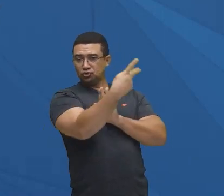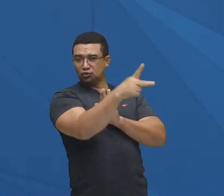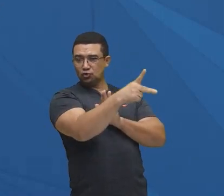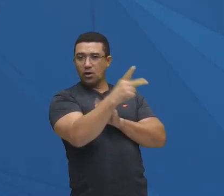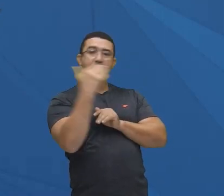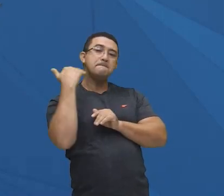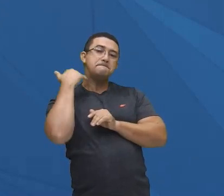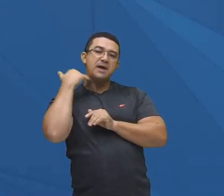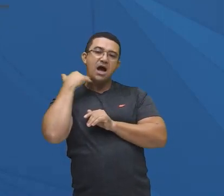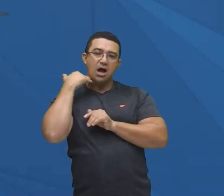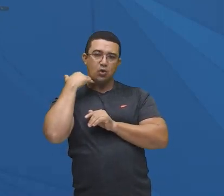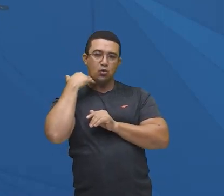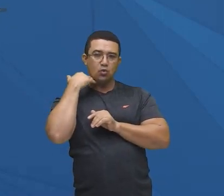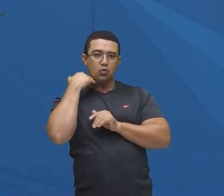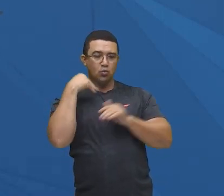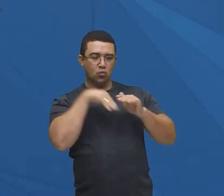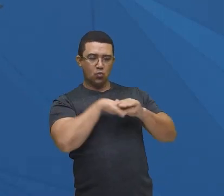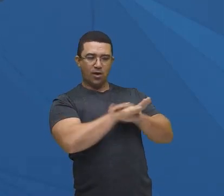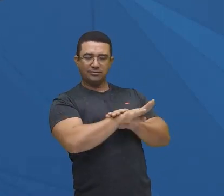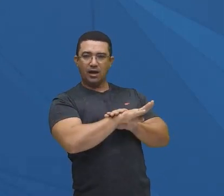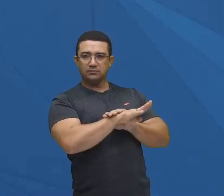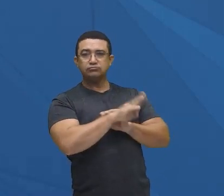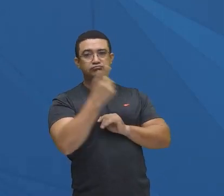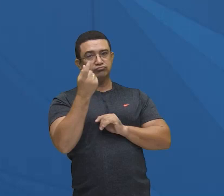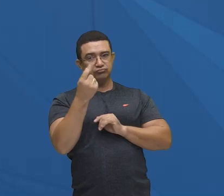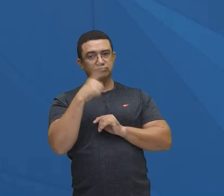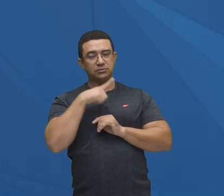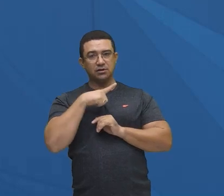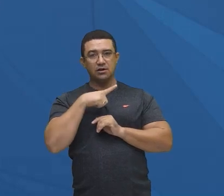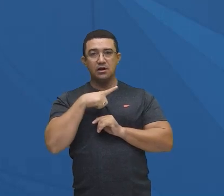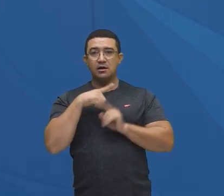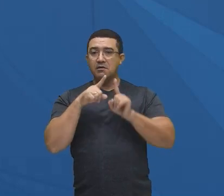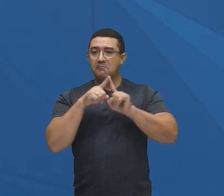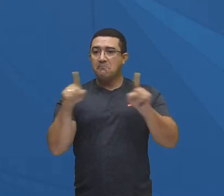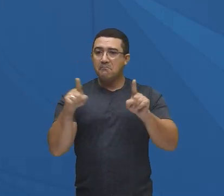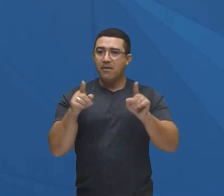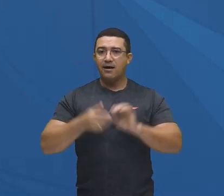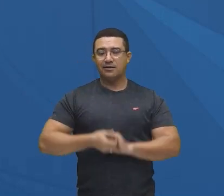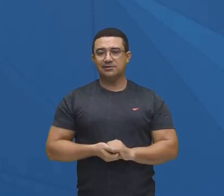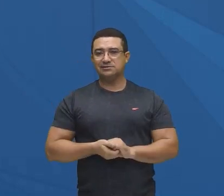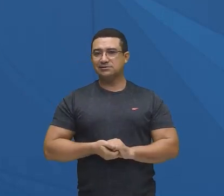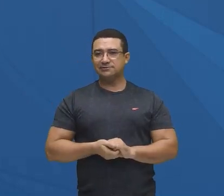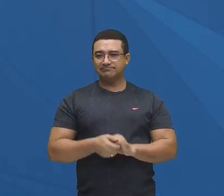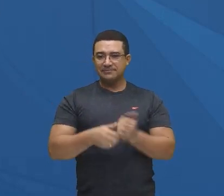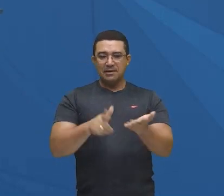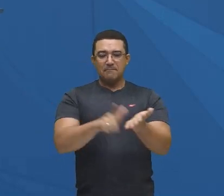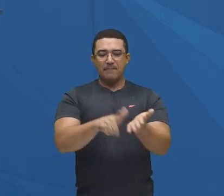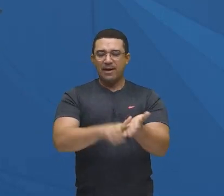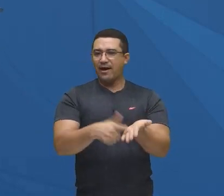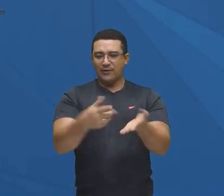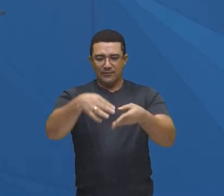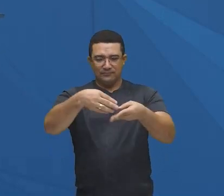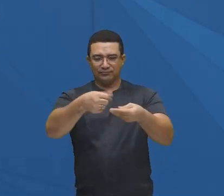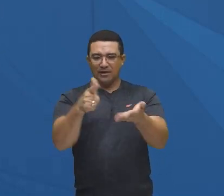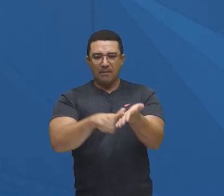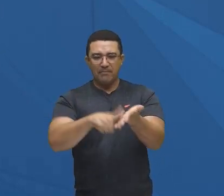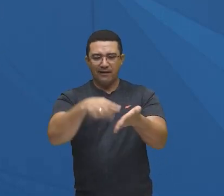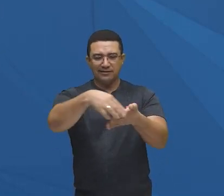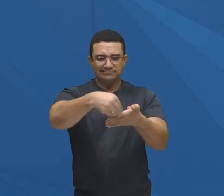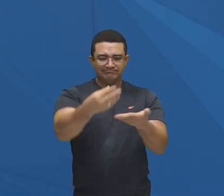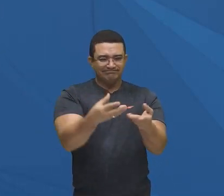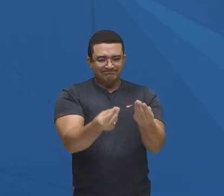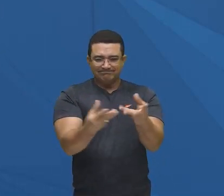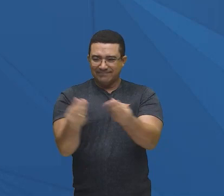seu banco, e você tem esse dinheiro. Mas ele não é um dinheiro ali na cédula, na moeda, mas ele é um dinheiro como se